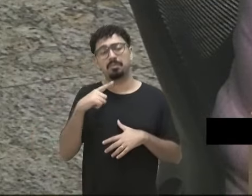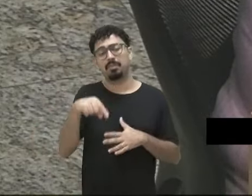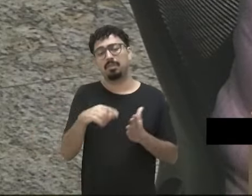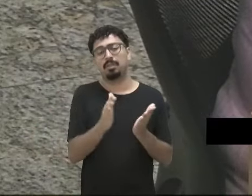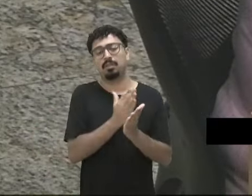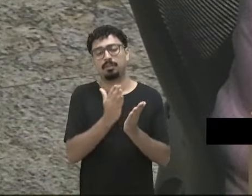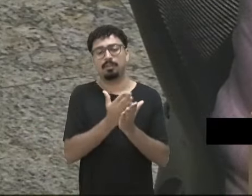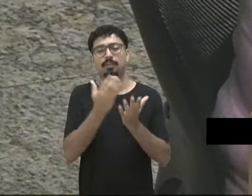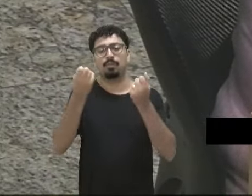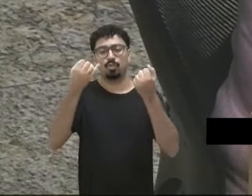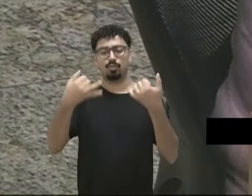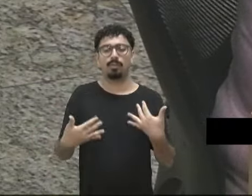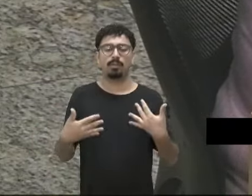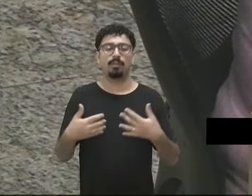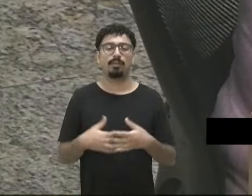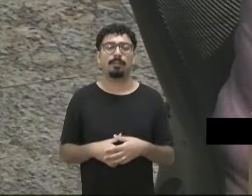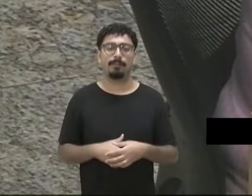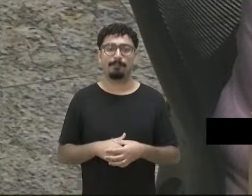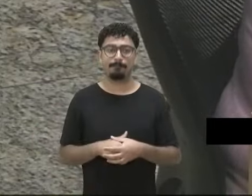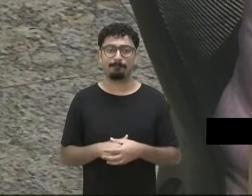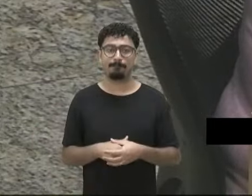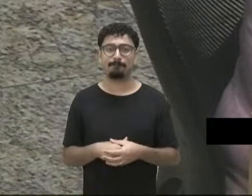cartilha, né?